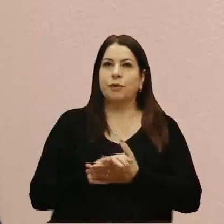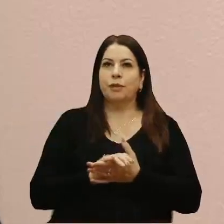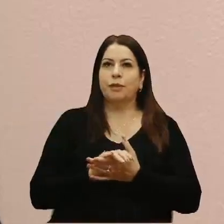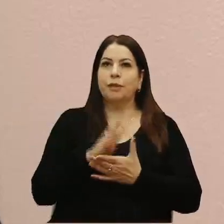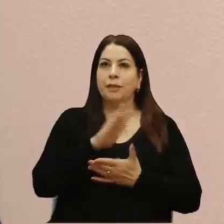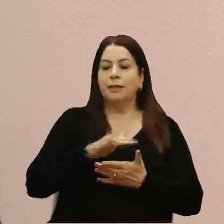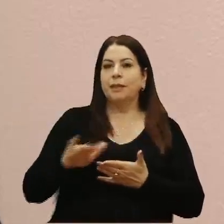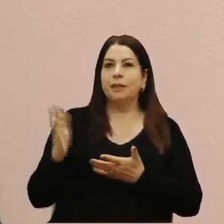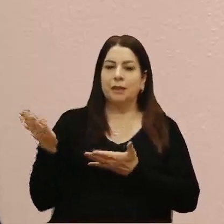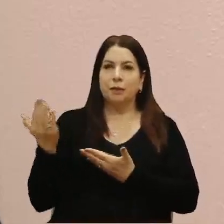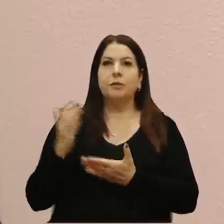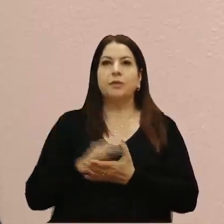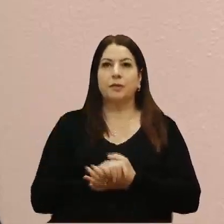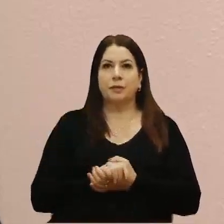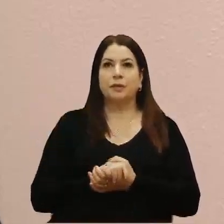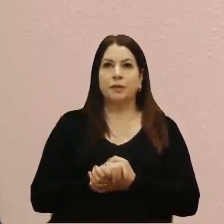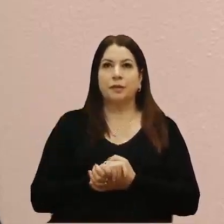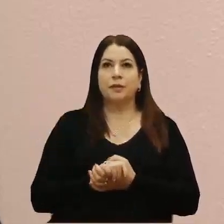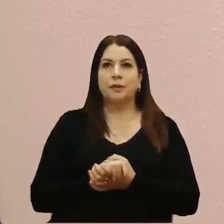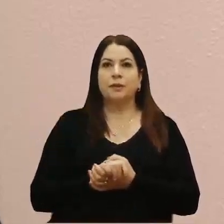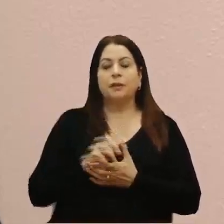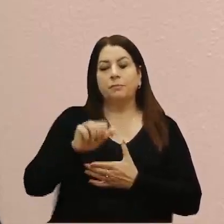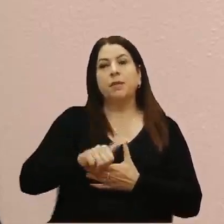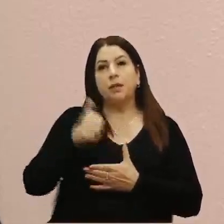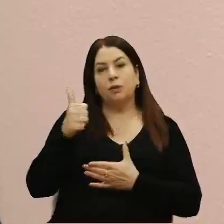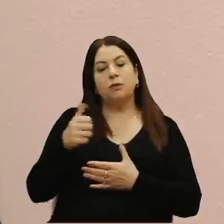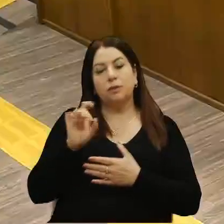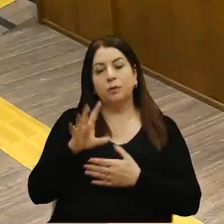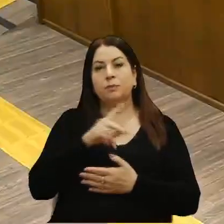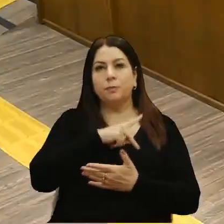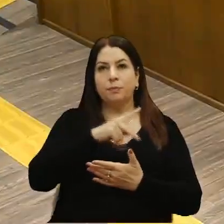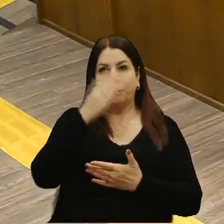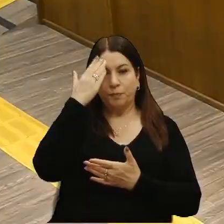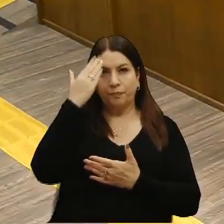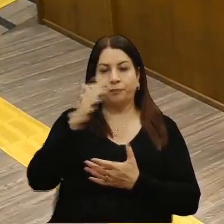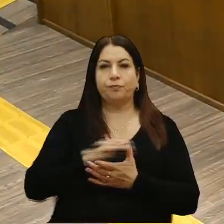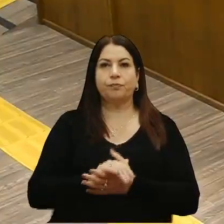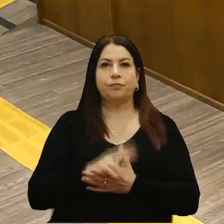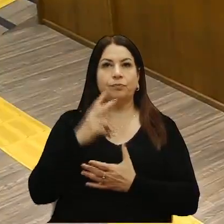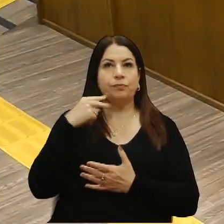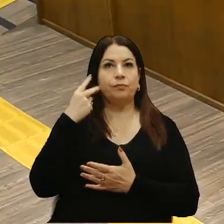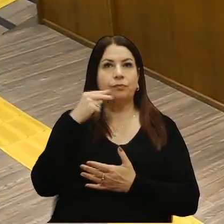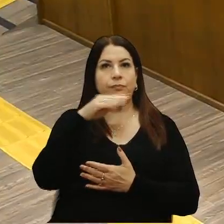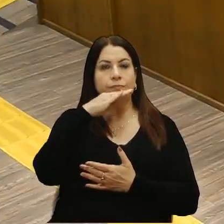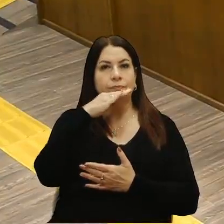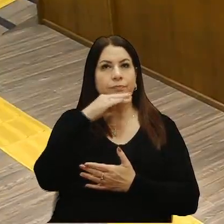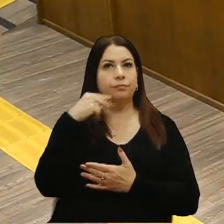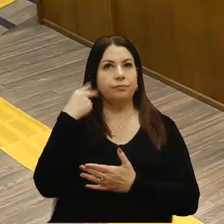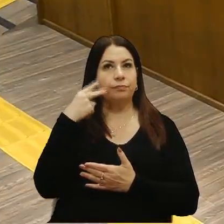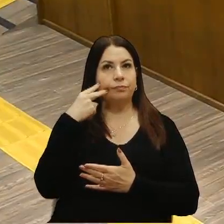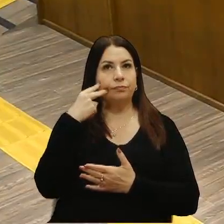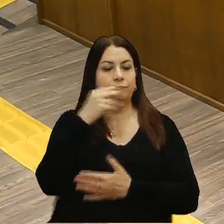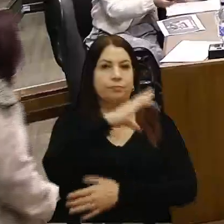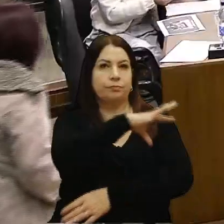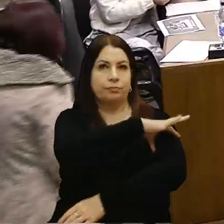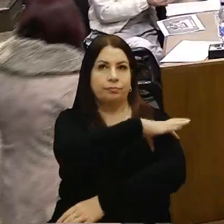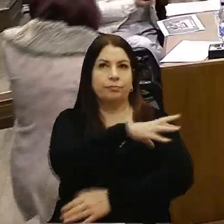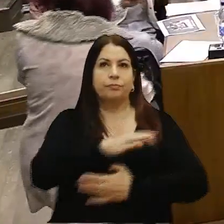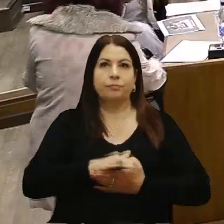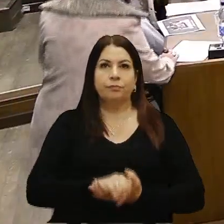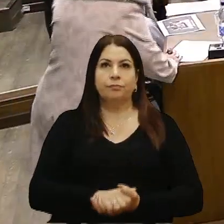crianças e adolescentes a serem melhores. Seria isso, presidente. Obrigado. Obrigado, vereador Bortola. Com a palavra, vereador Capitão Ramon.